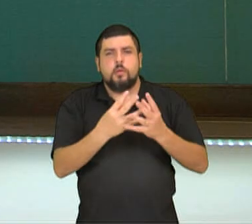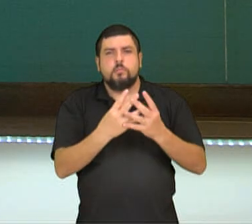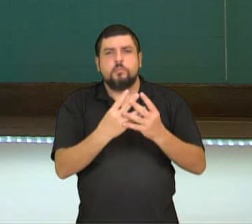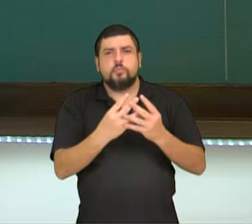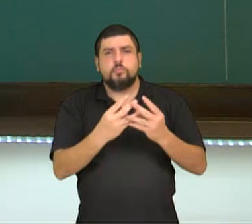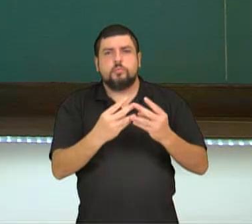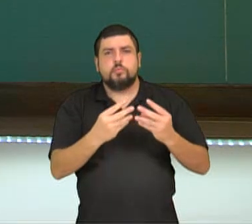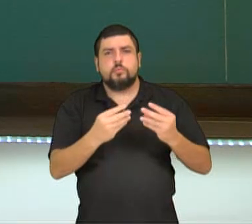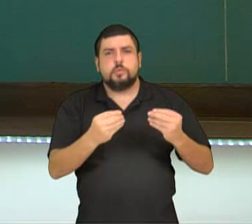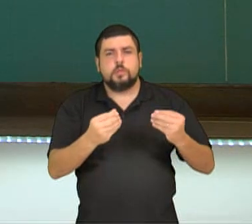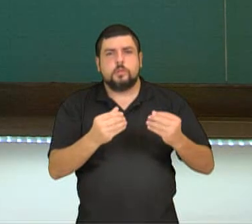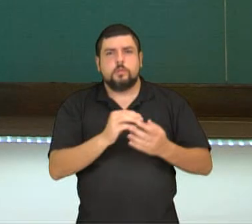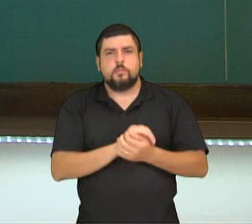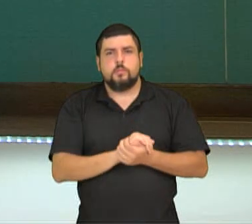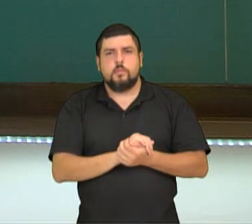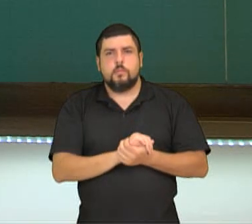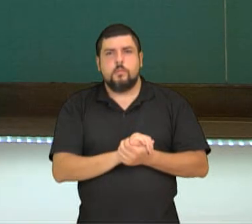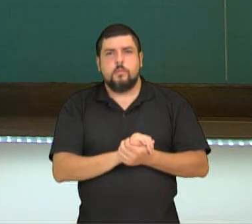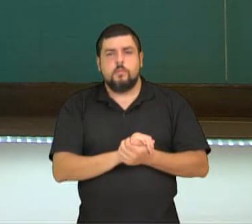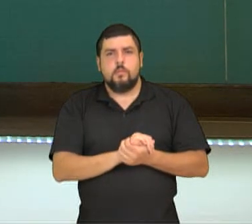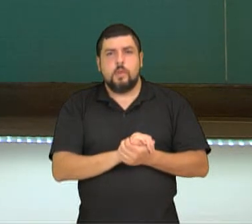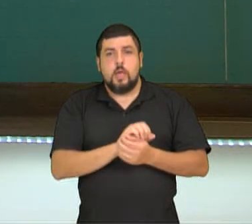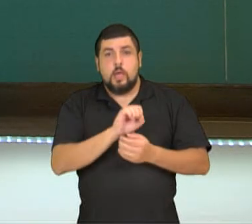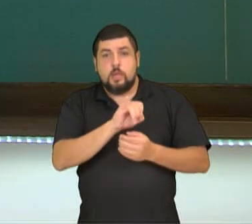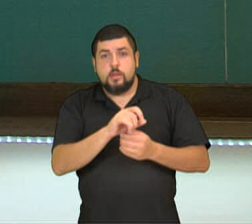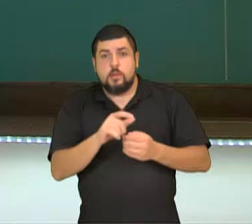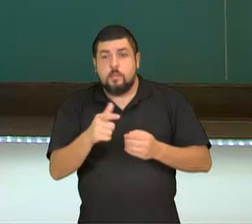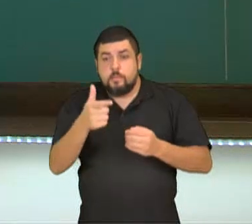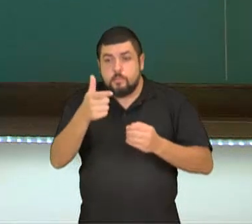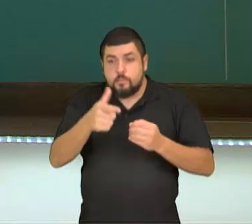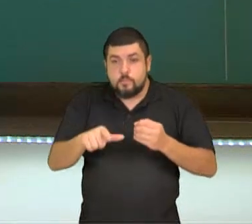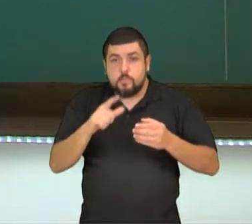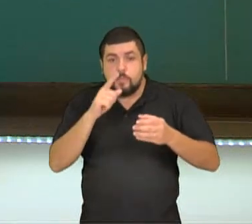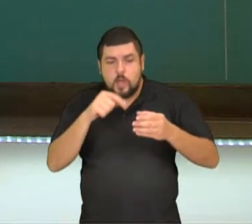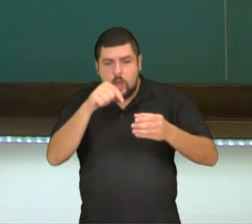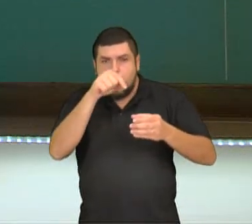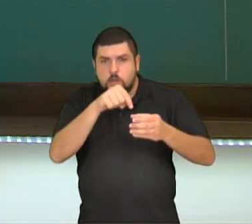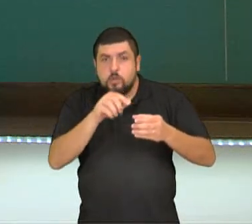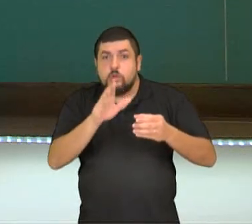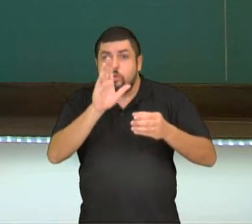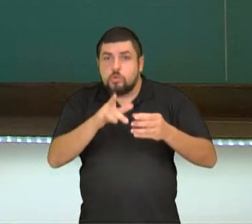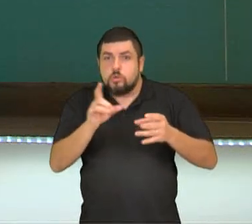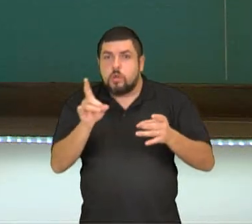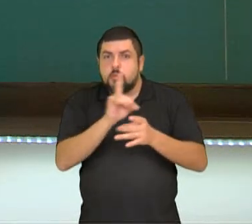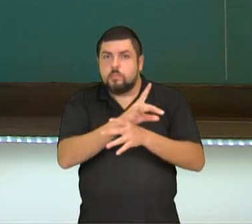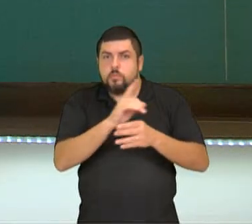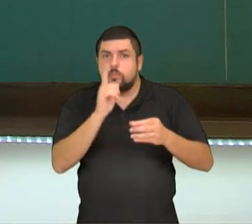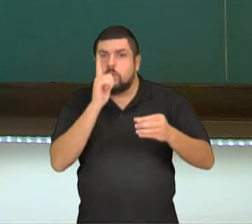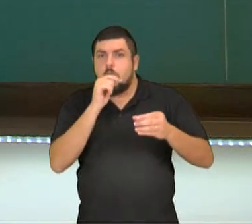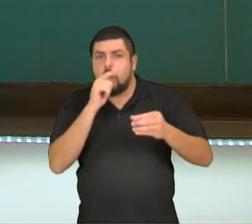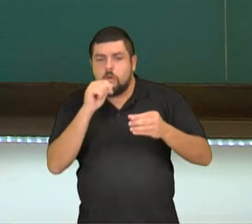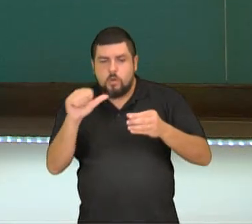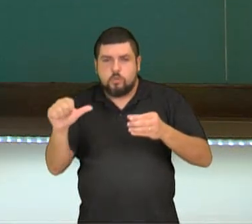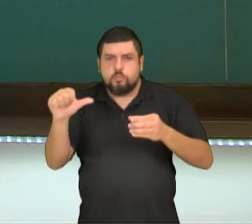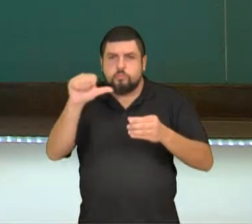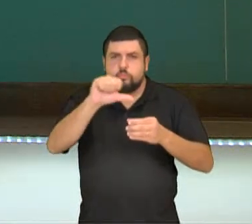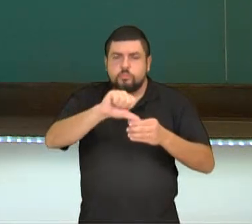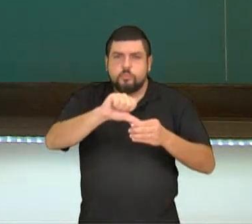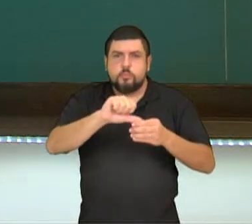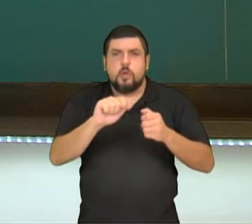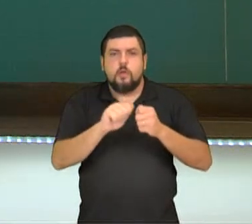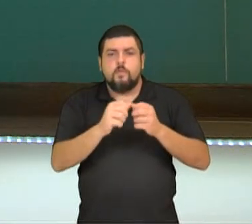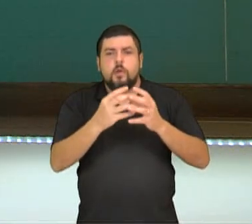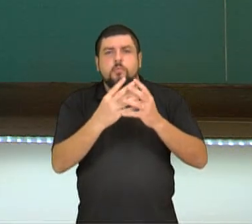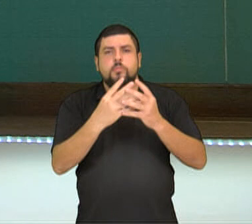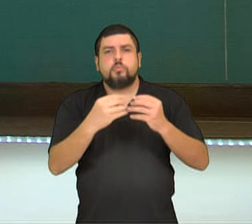naquele volume de água. Quando eu adiciono mais água àquele suco que já está pronto, aí sim eu estou diluindo. E a